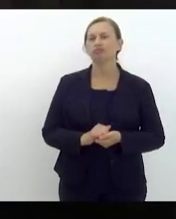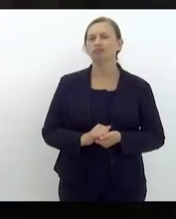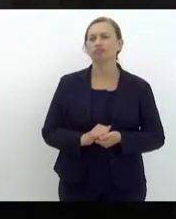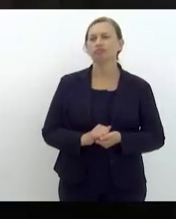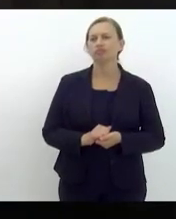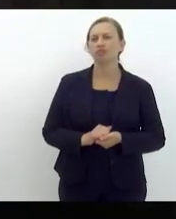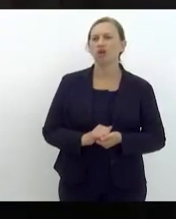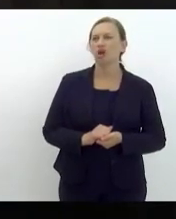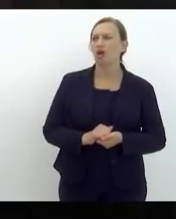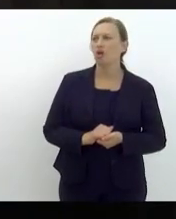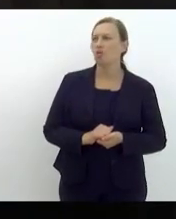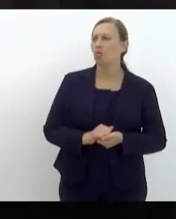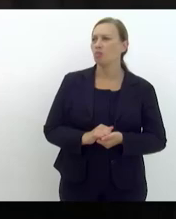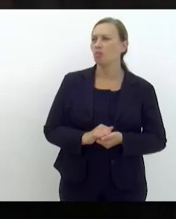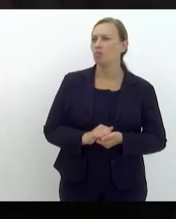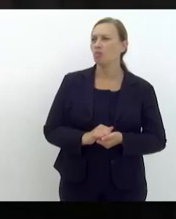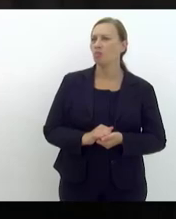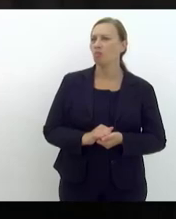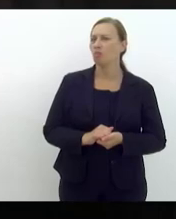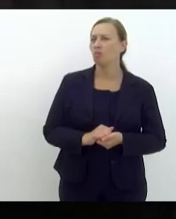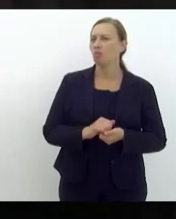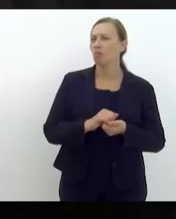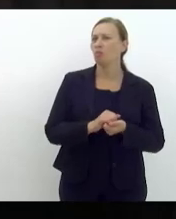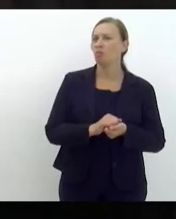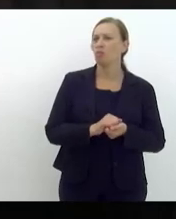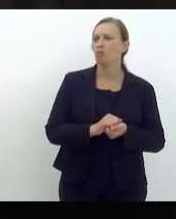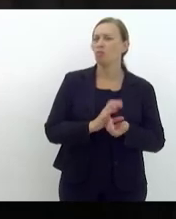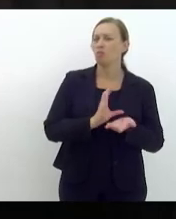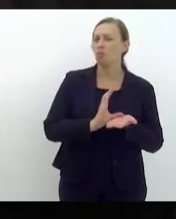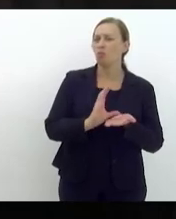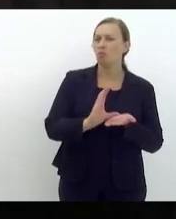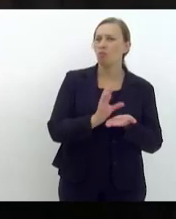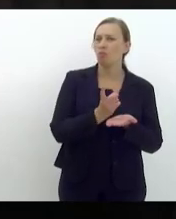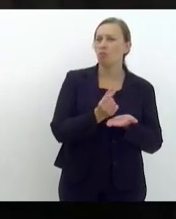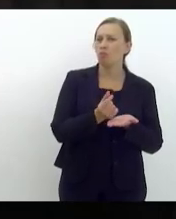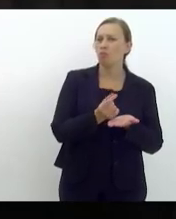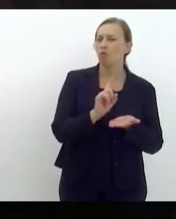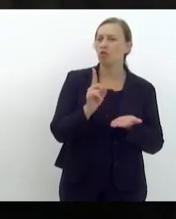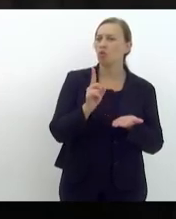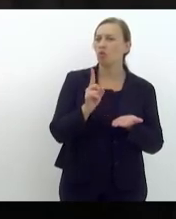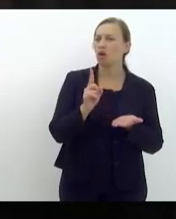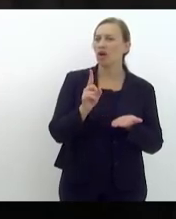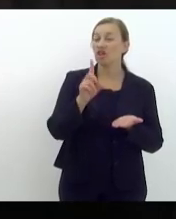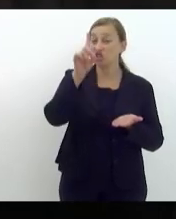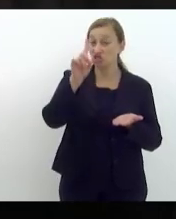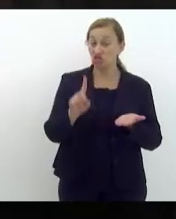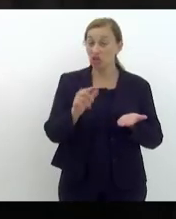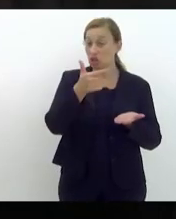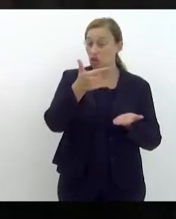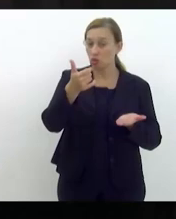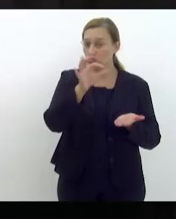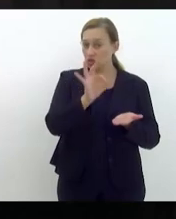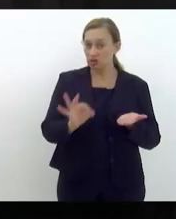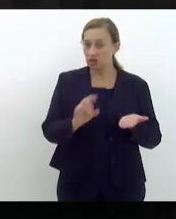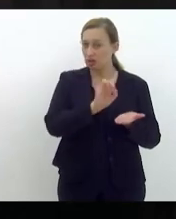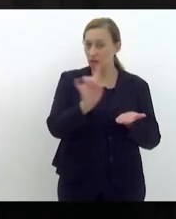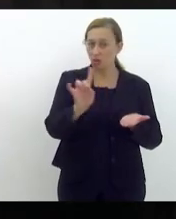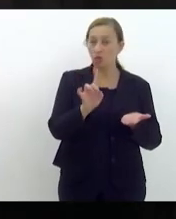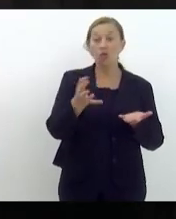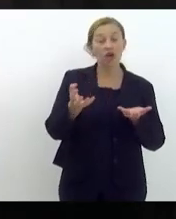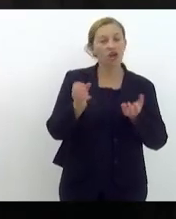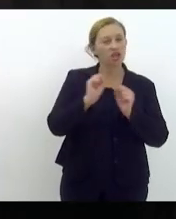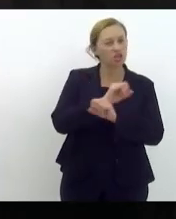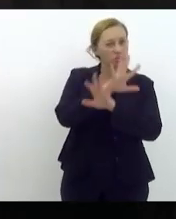essa progressão ela não é garantida com interstício de 12% quero colocar isso abertamente Porque alguns